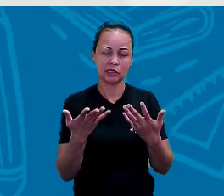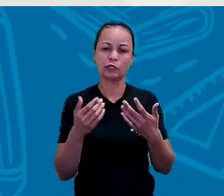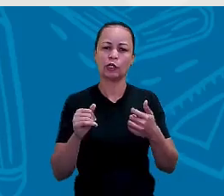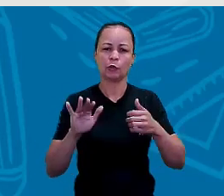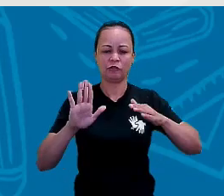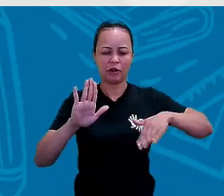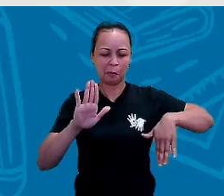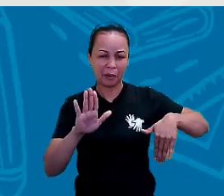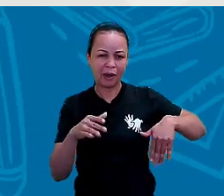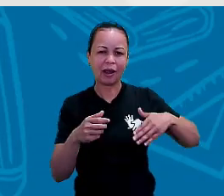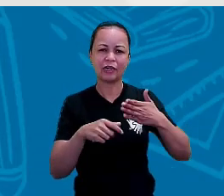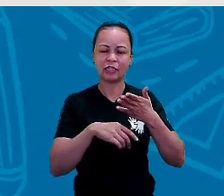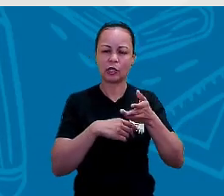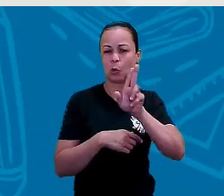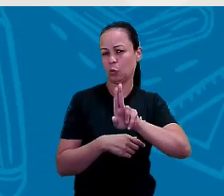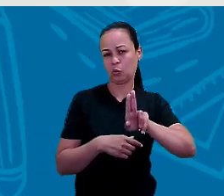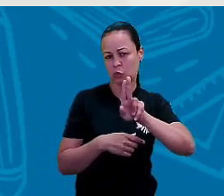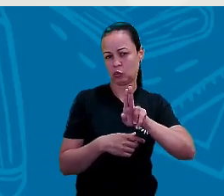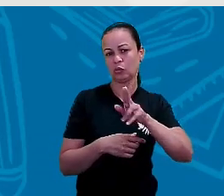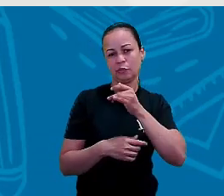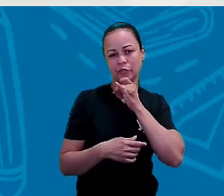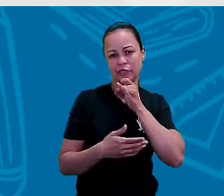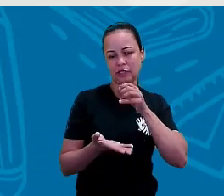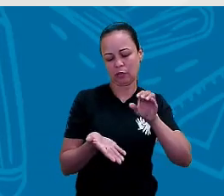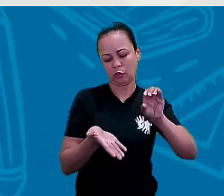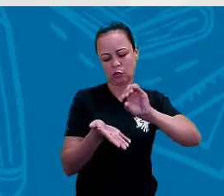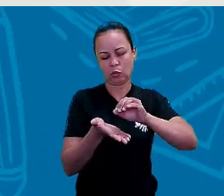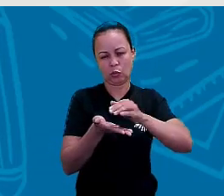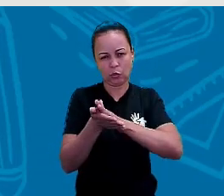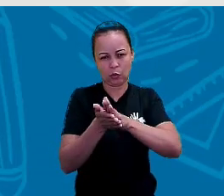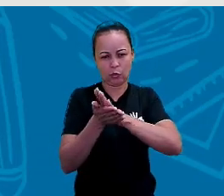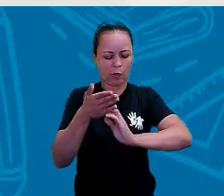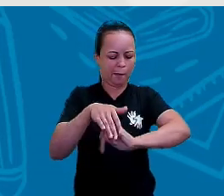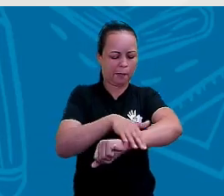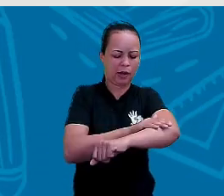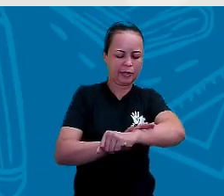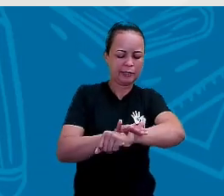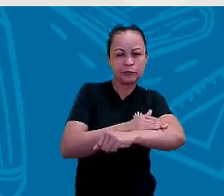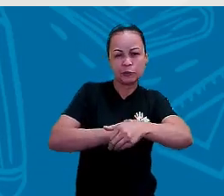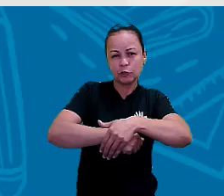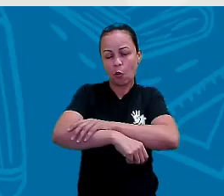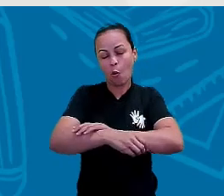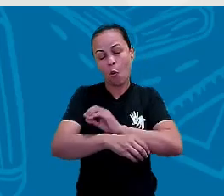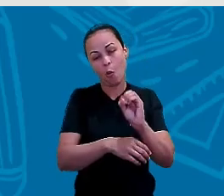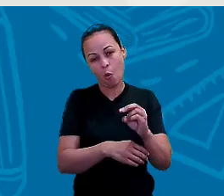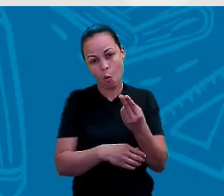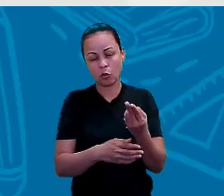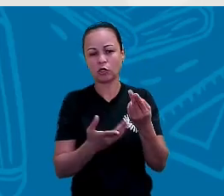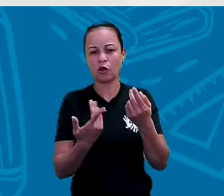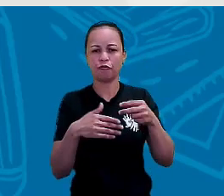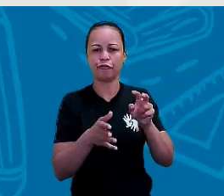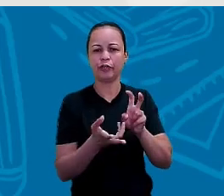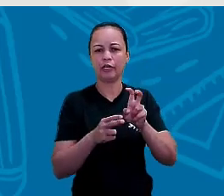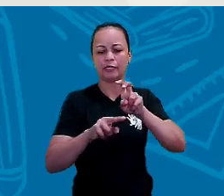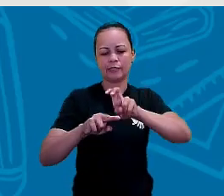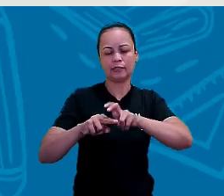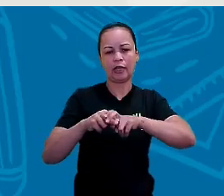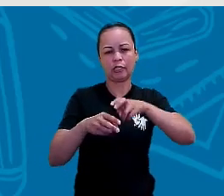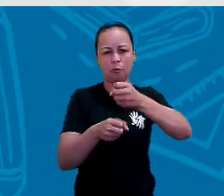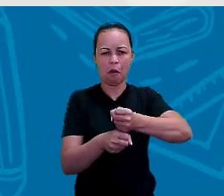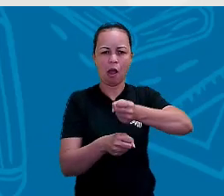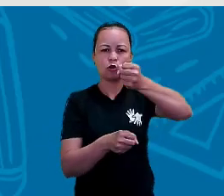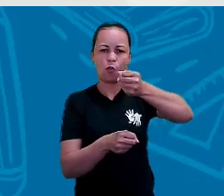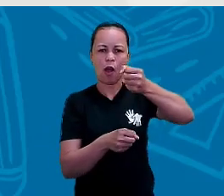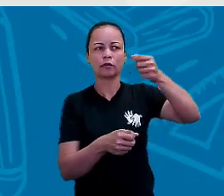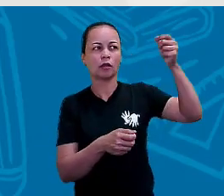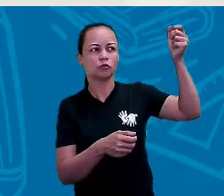gente não, por exemplo, não utiliza o protetor solar ou não fica abrigado em determinados horários embaixo daquele guarda-sol, Outra